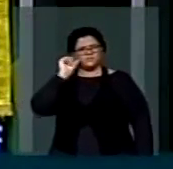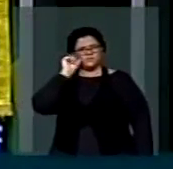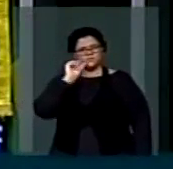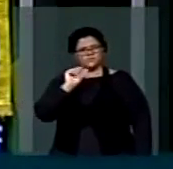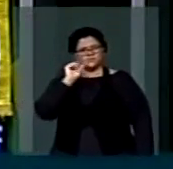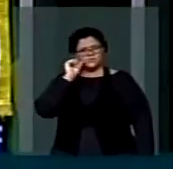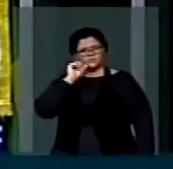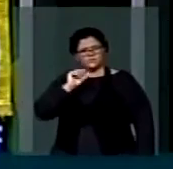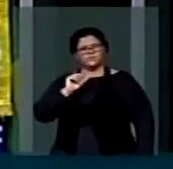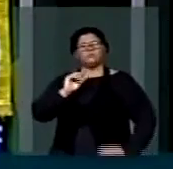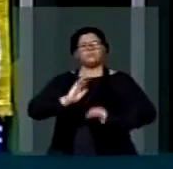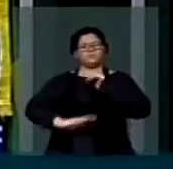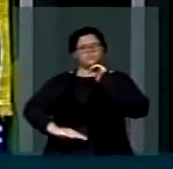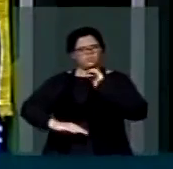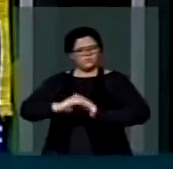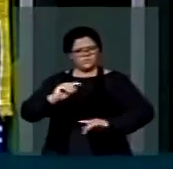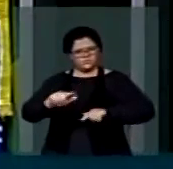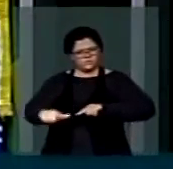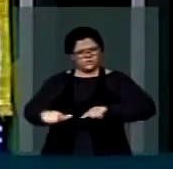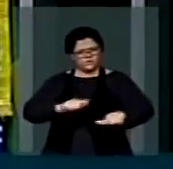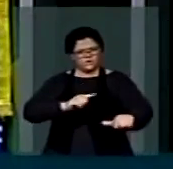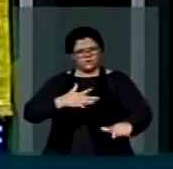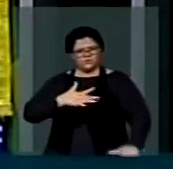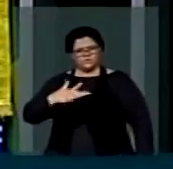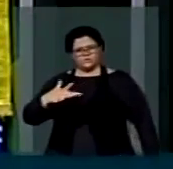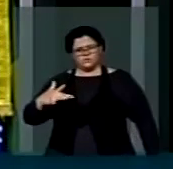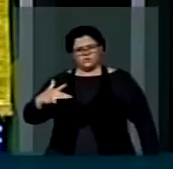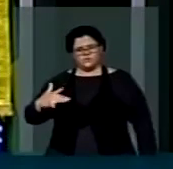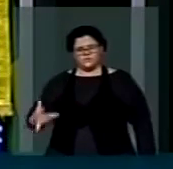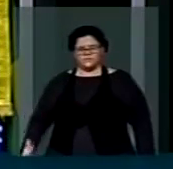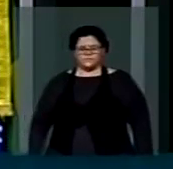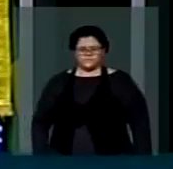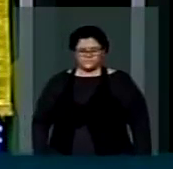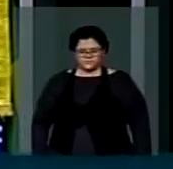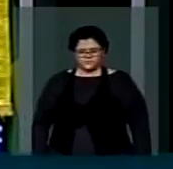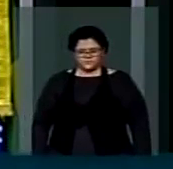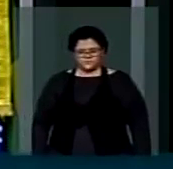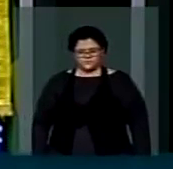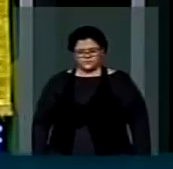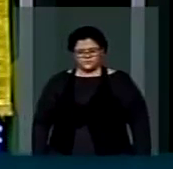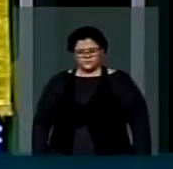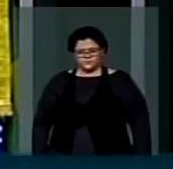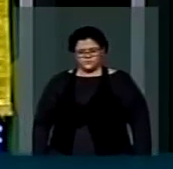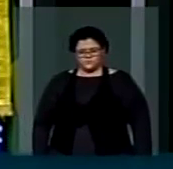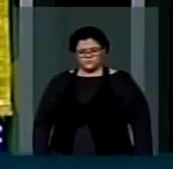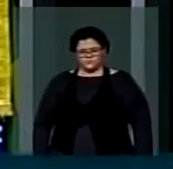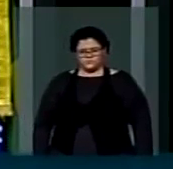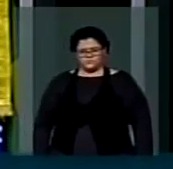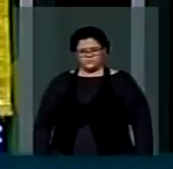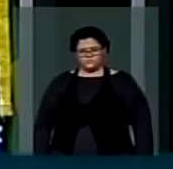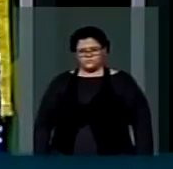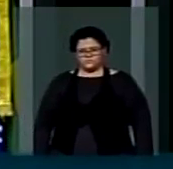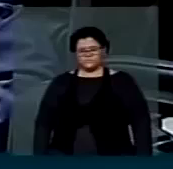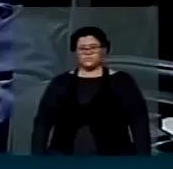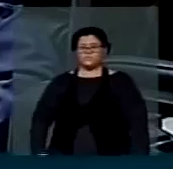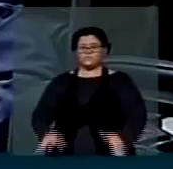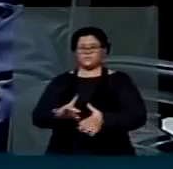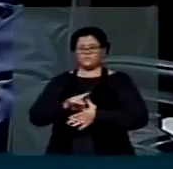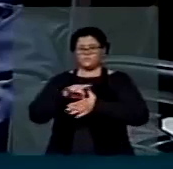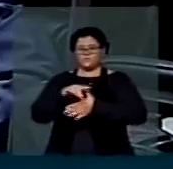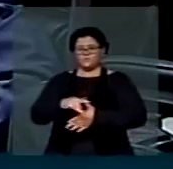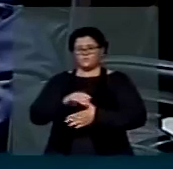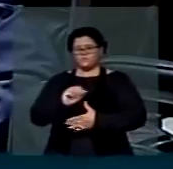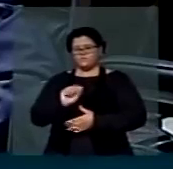desta trabalhadora de saúde, trouxe como iniciativa o líder Caiado a